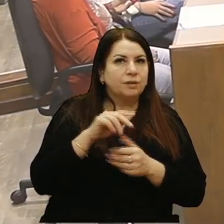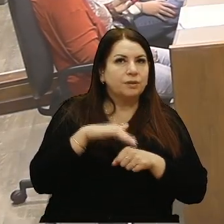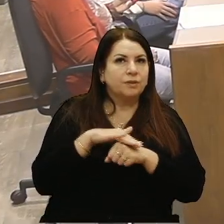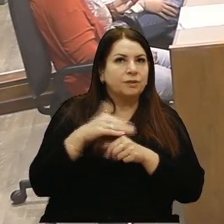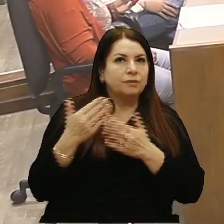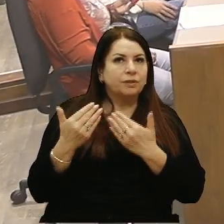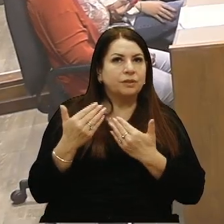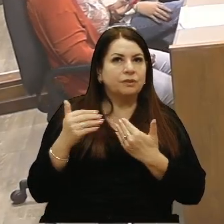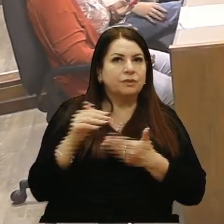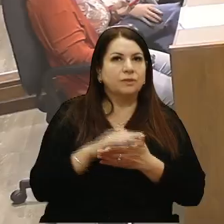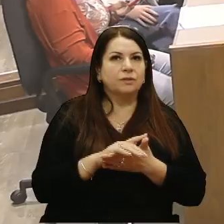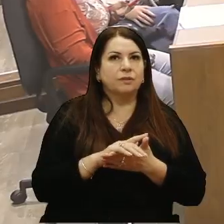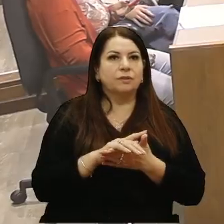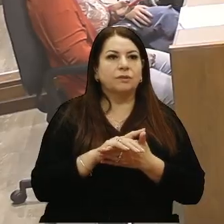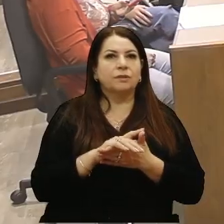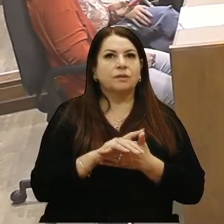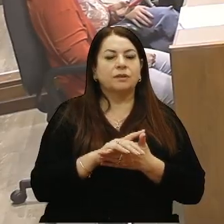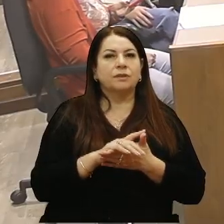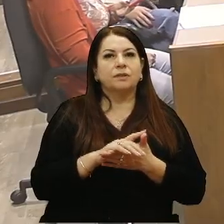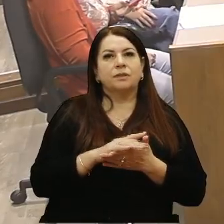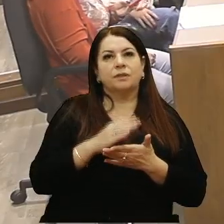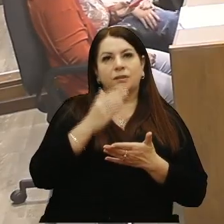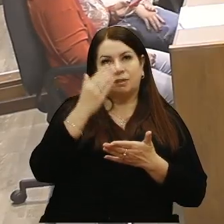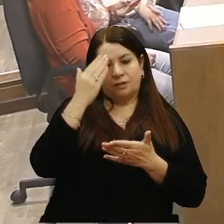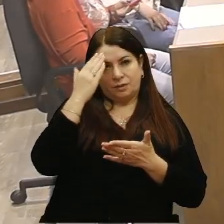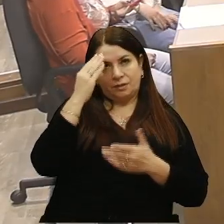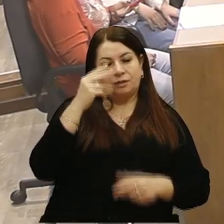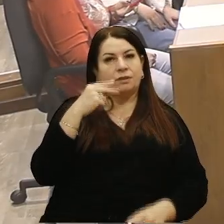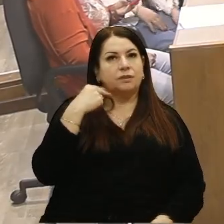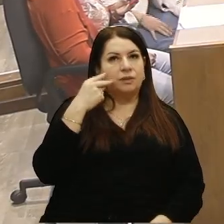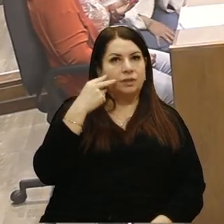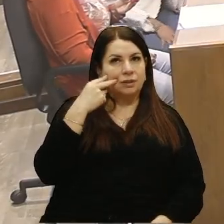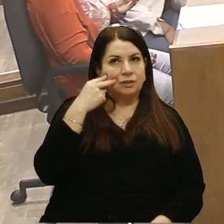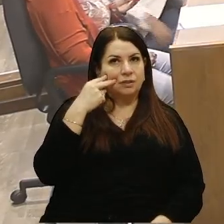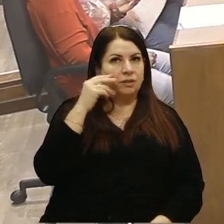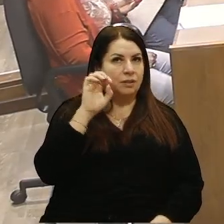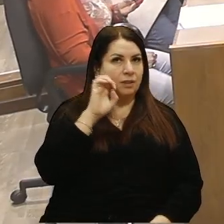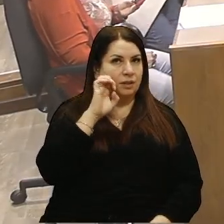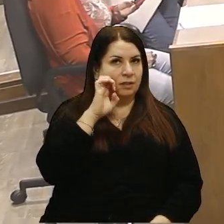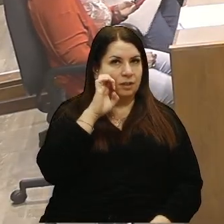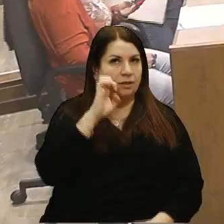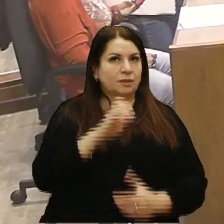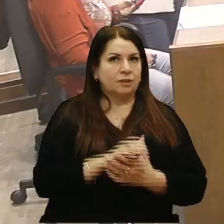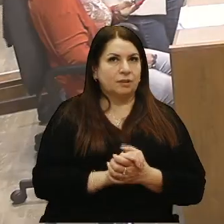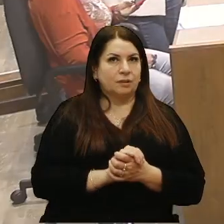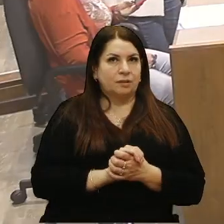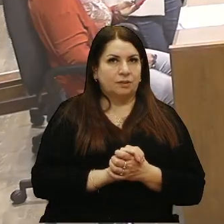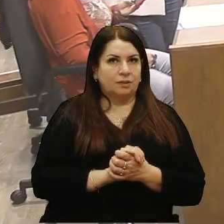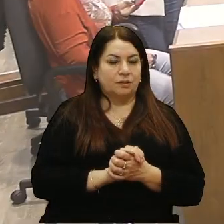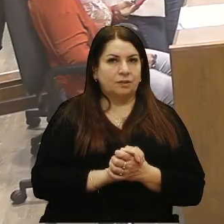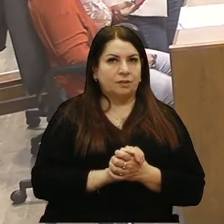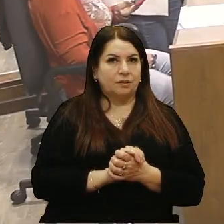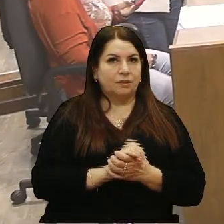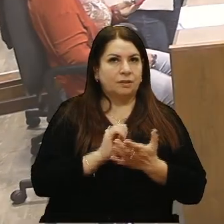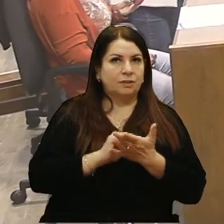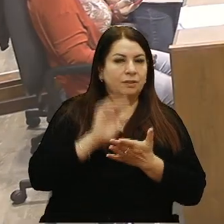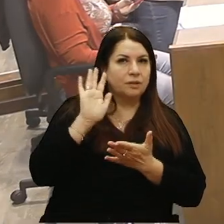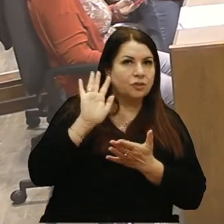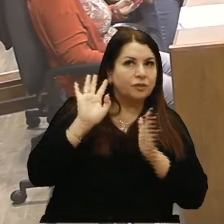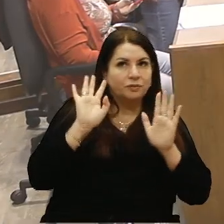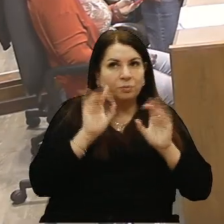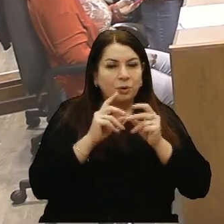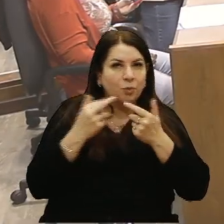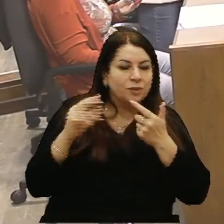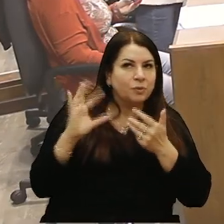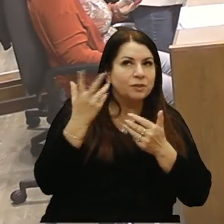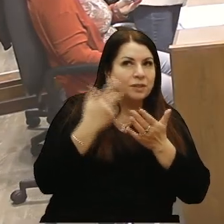conversando. Obrigado. Com a palavra, a vereadora Estela Balardim da Silva. Que tivemos um acidente aqui, vereadora Estela, mas